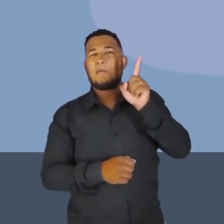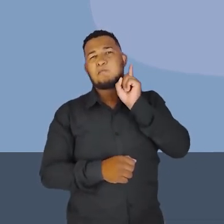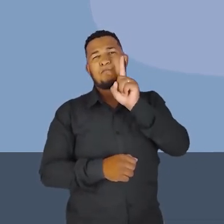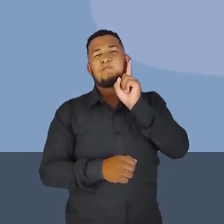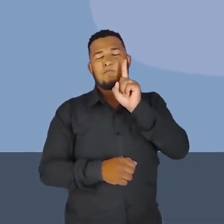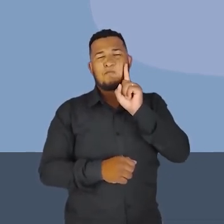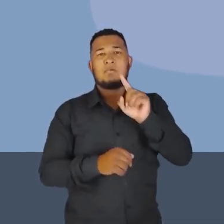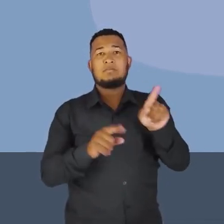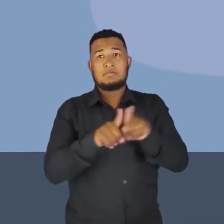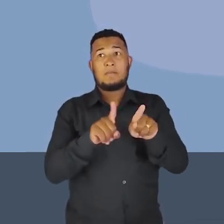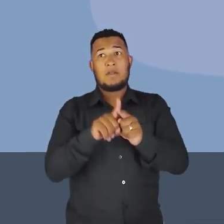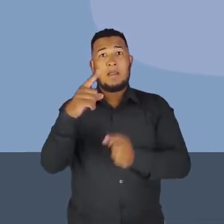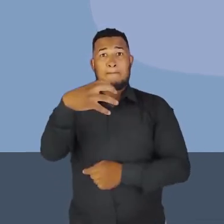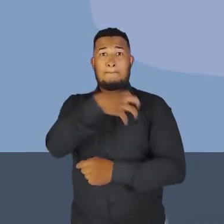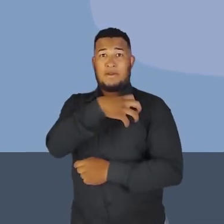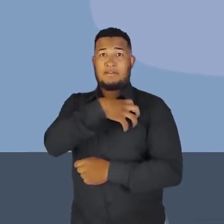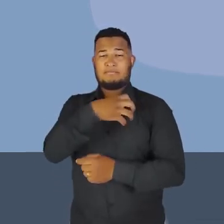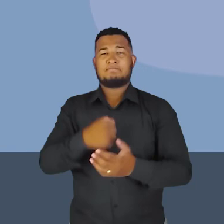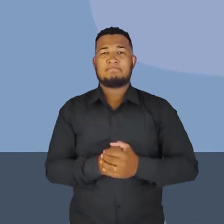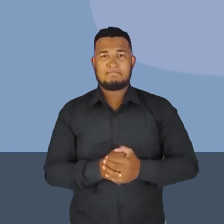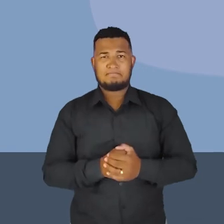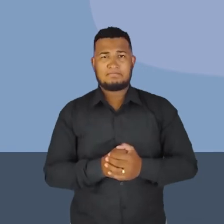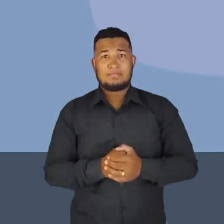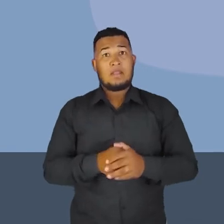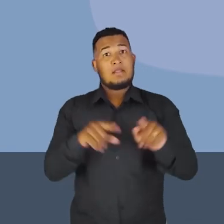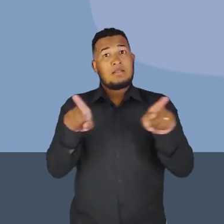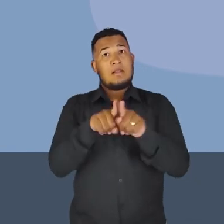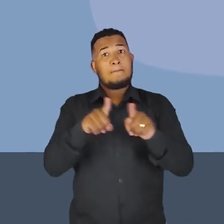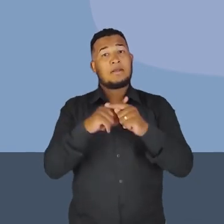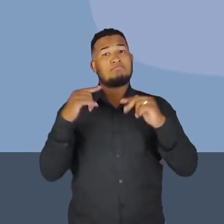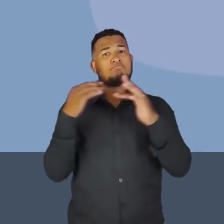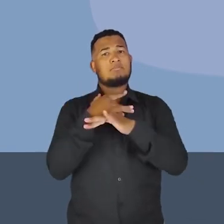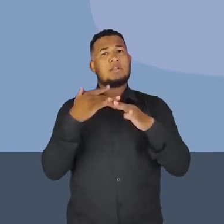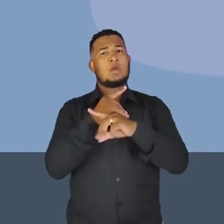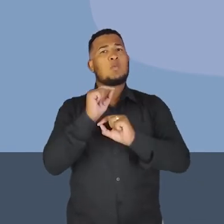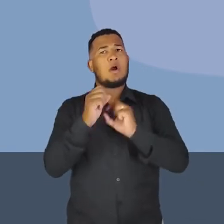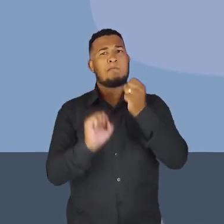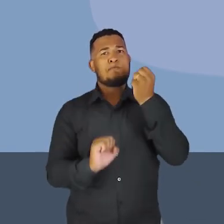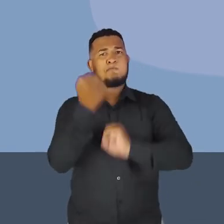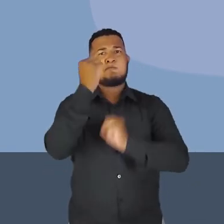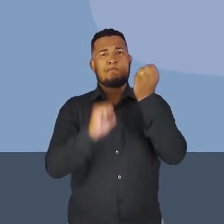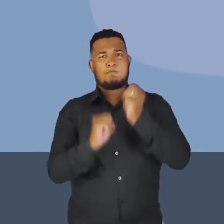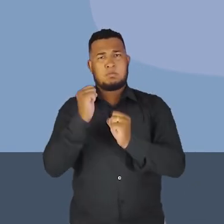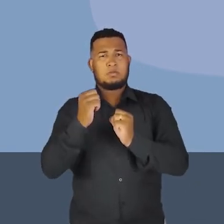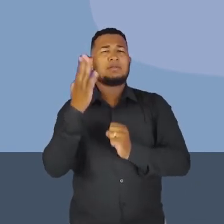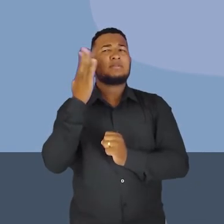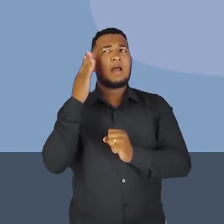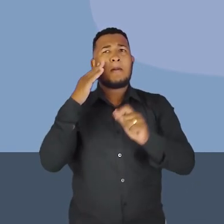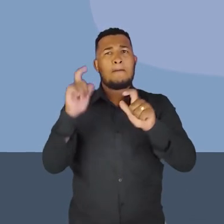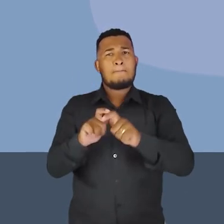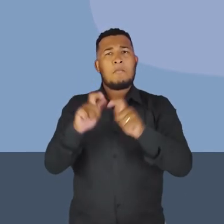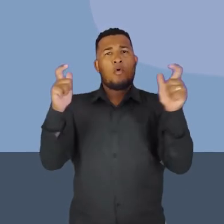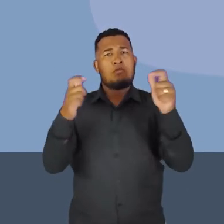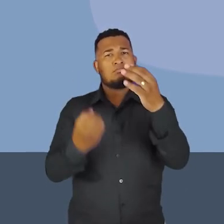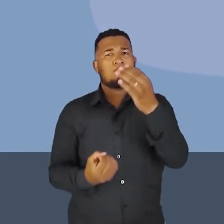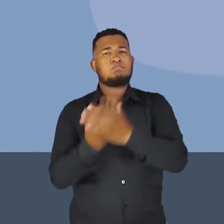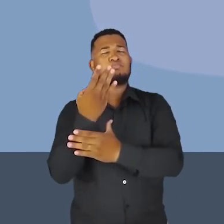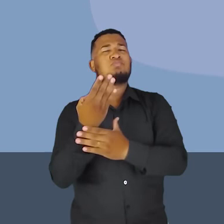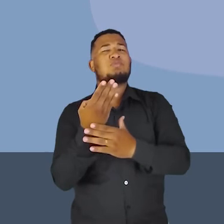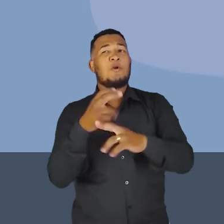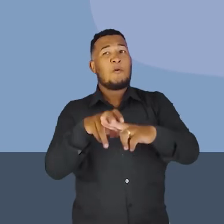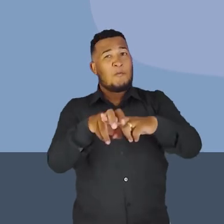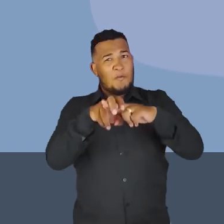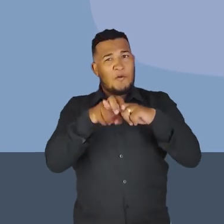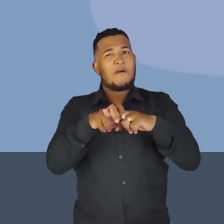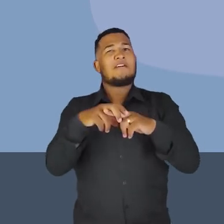Bahia. Bom, nós também temos as cidades industriais. Apesar de a maioria das cidades se formar, né,